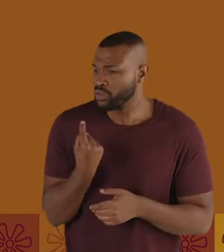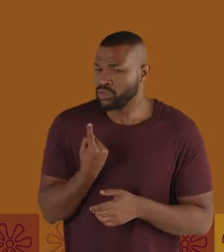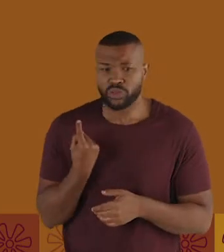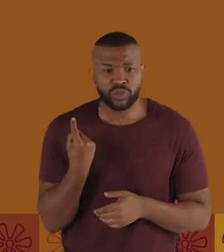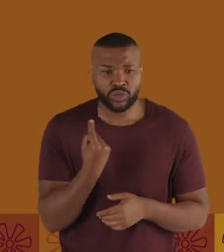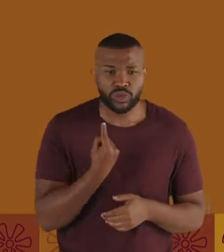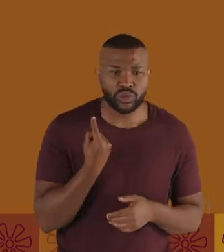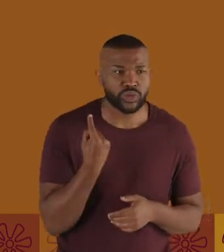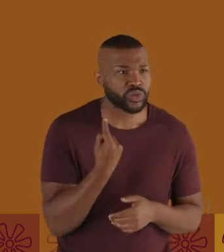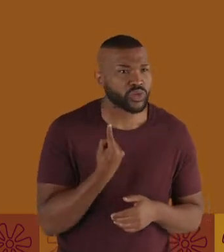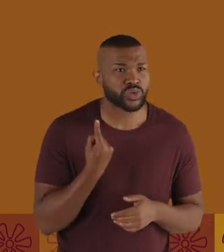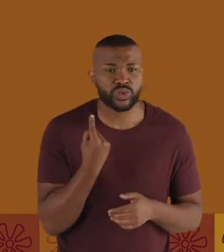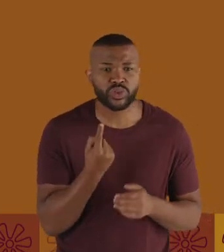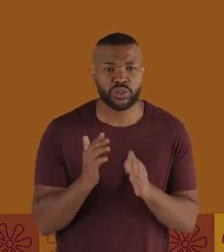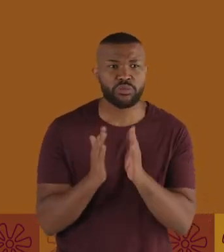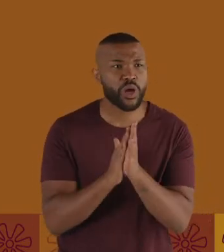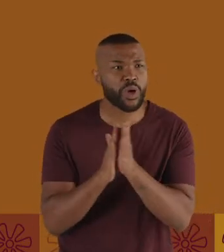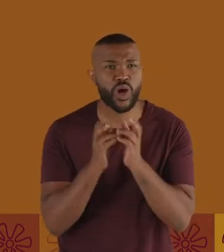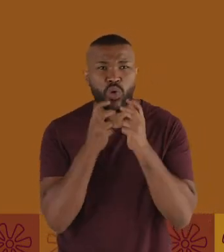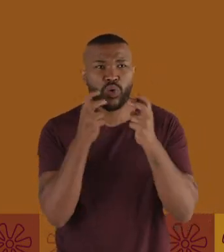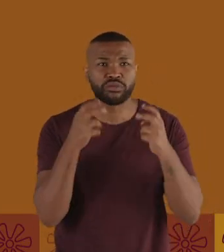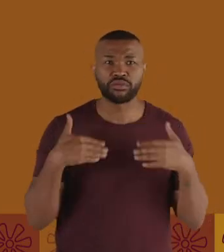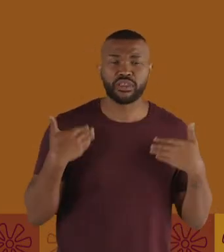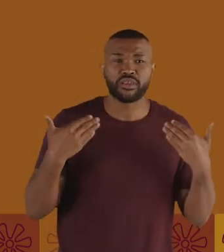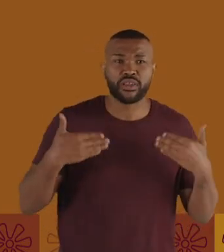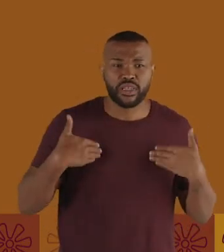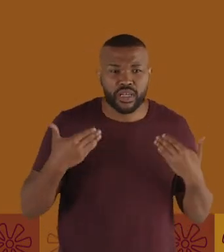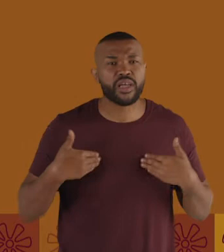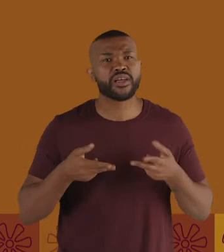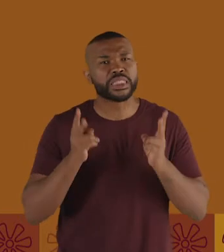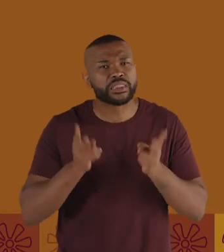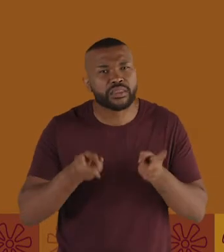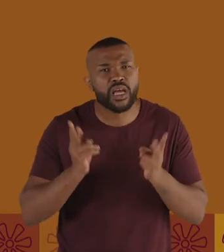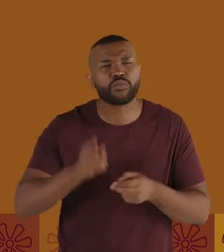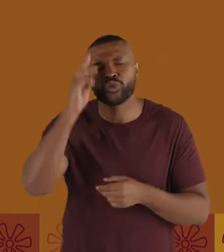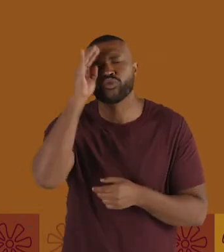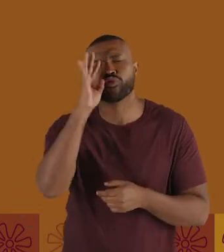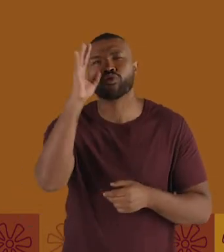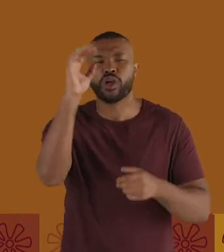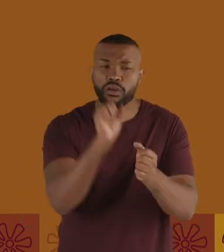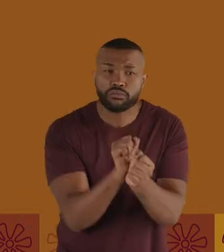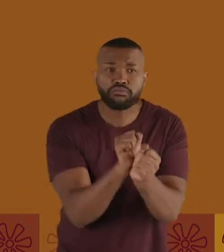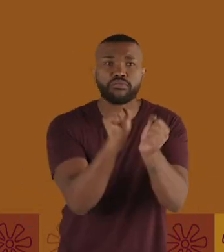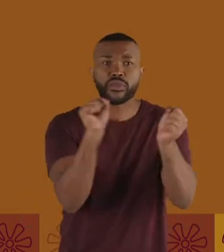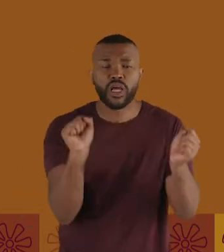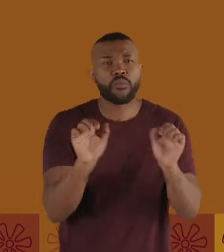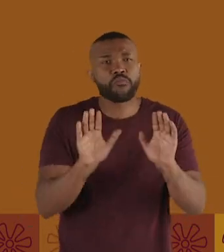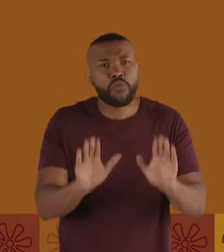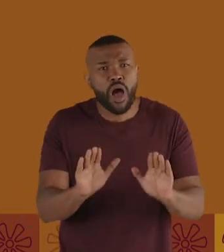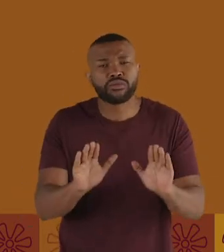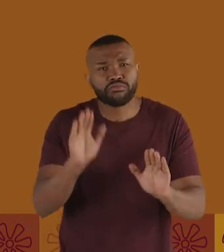sob ovações e rosas de alegria. Sempre sonhara com a liberdade, mas